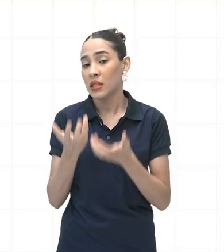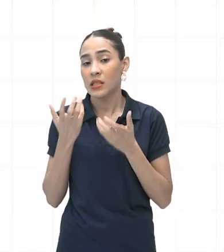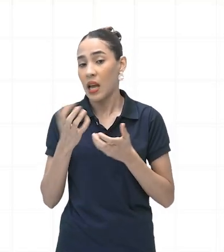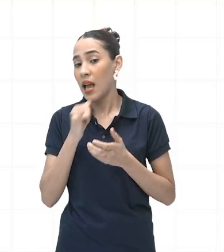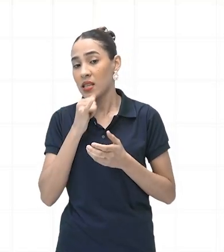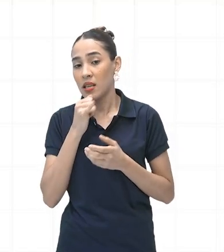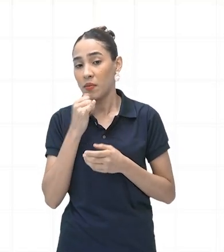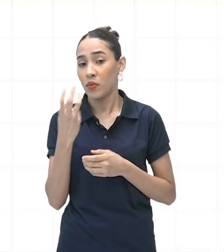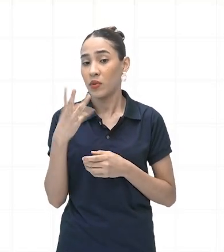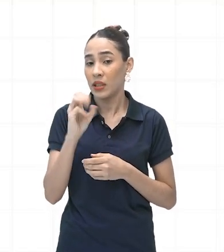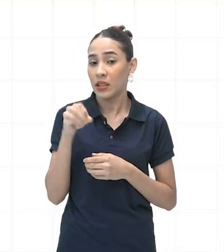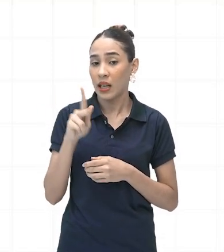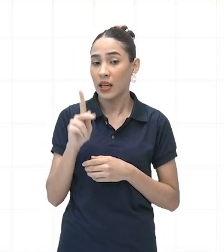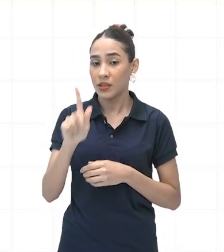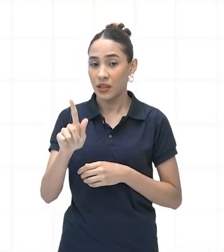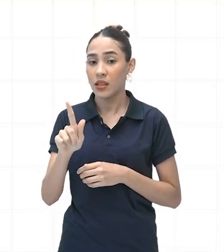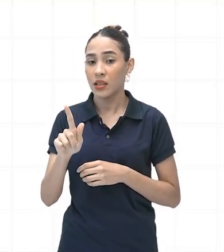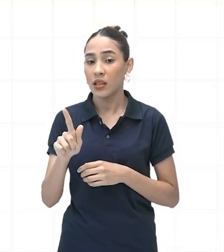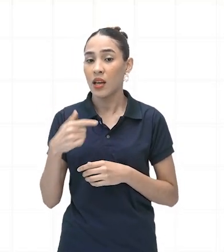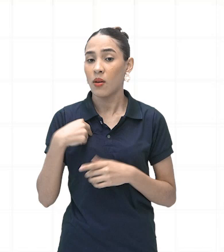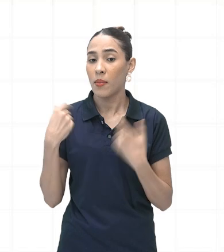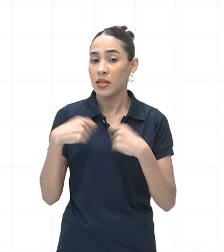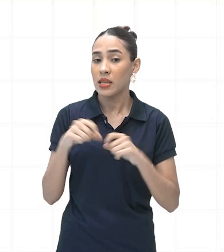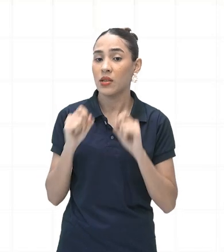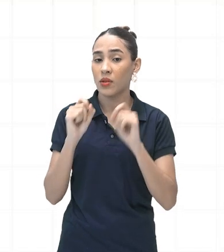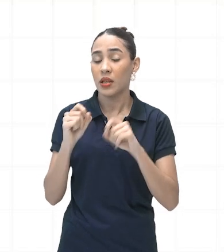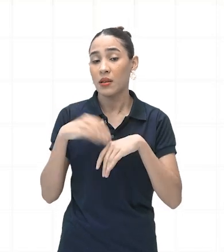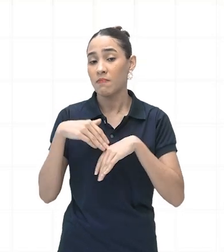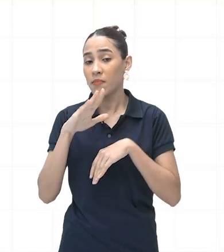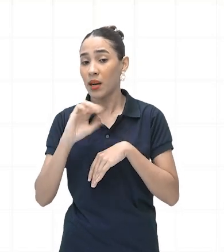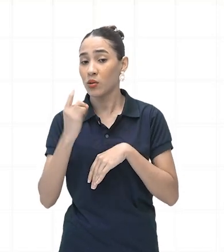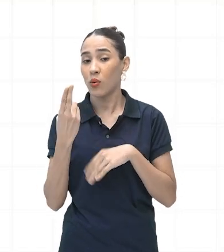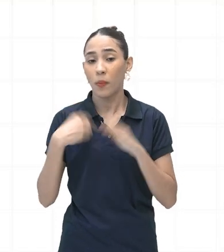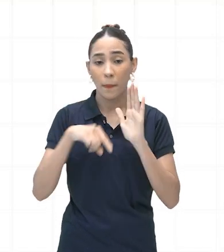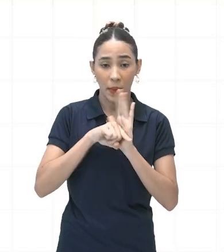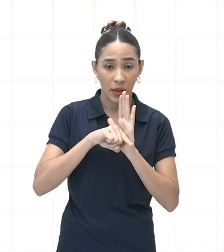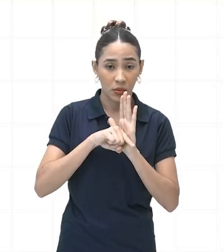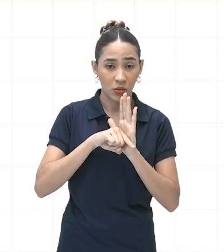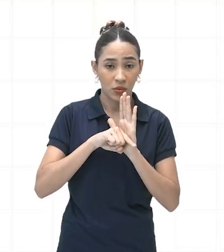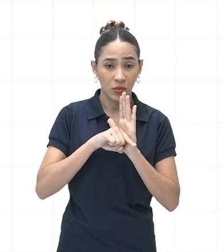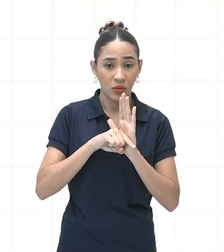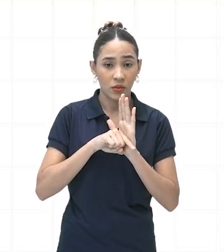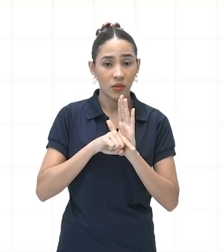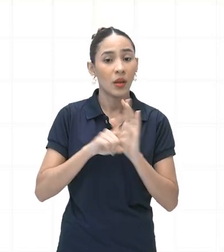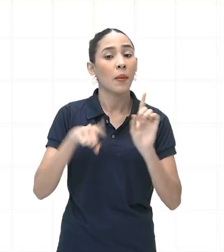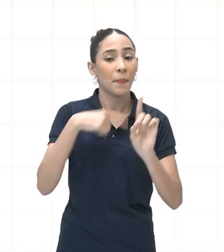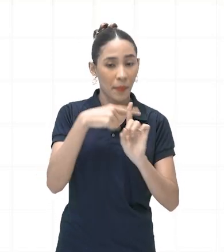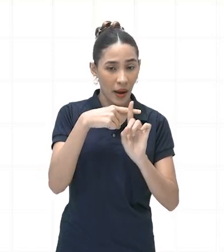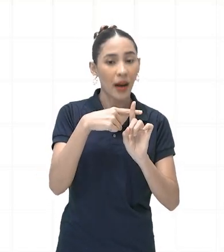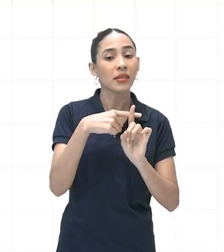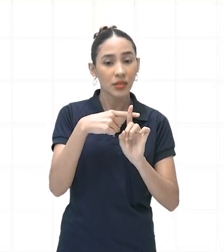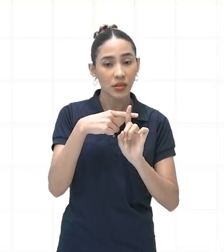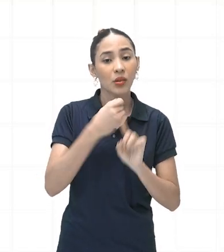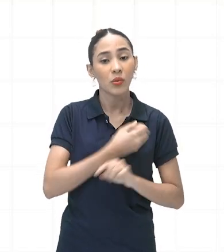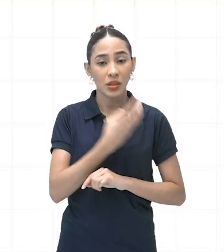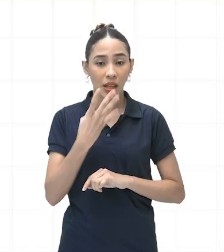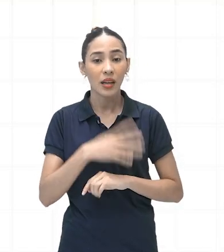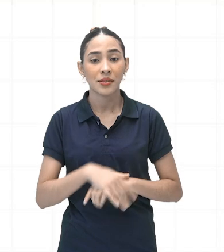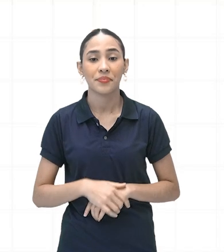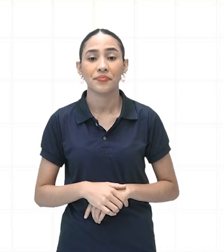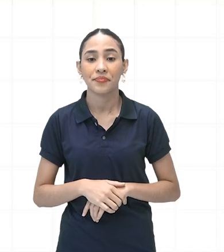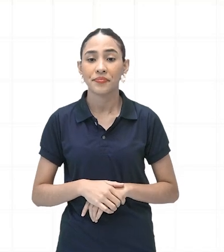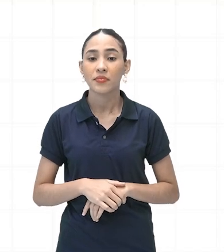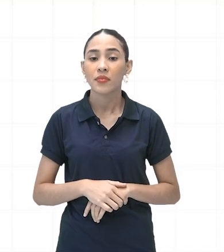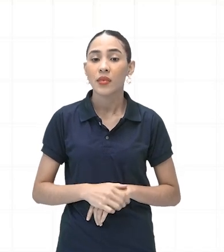30 kg de farinha, eu ia precisar de mais ou menos quantidade de mandioca. Mais quantidade de mandioca, beleza?